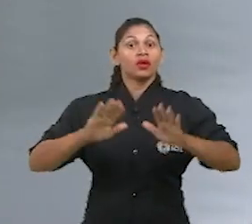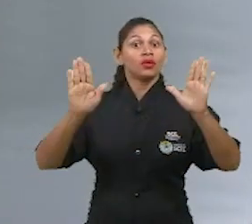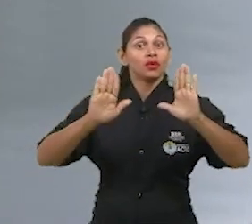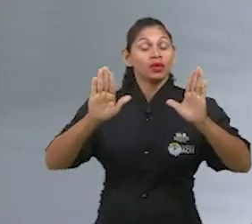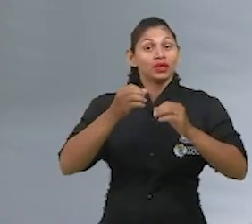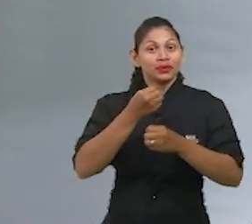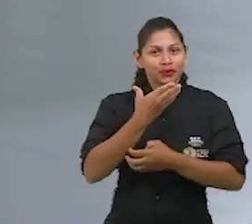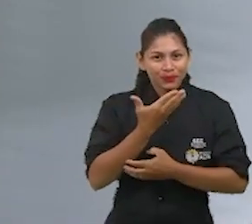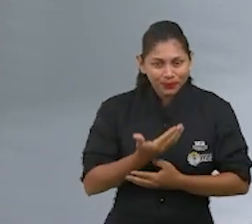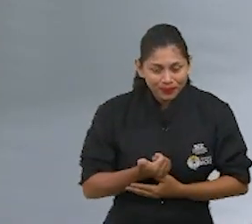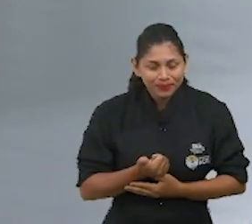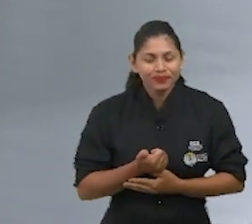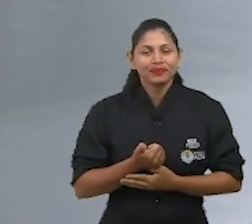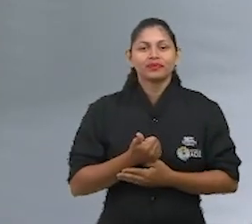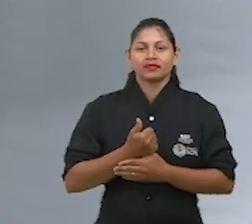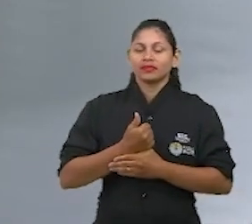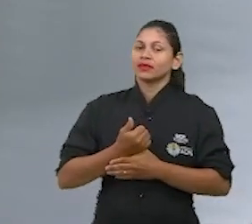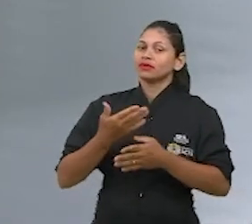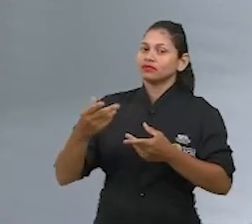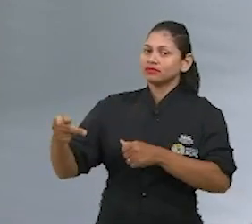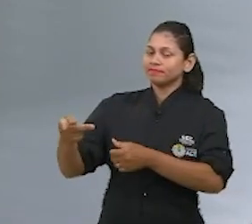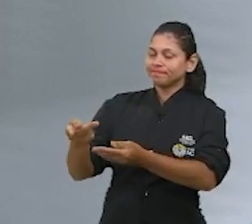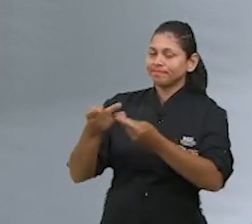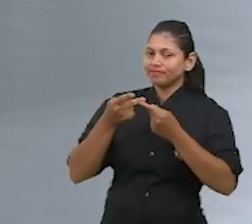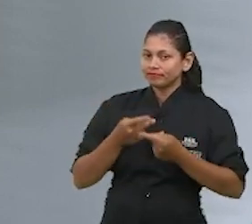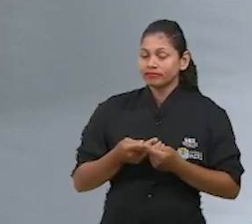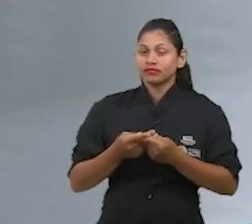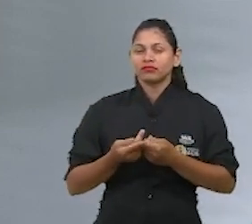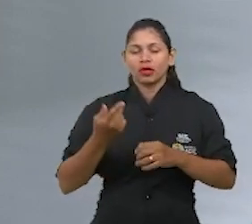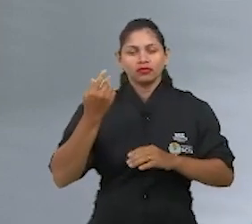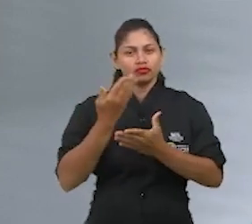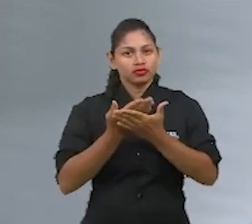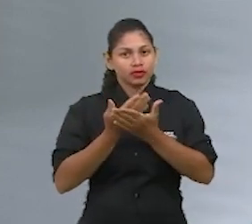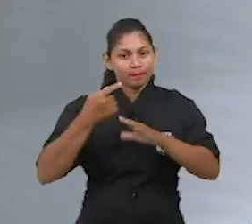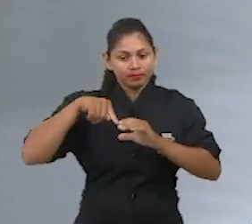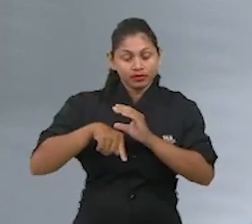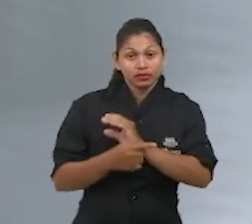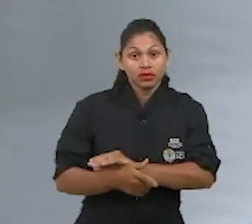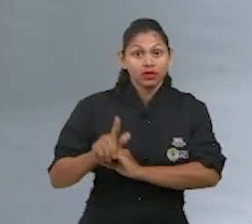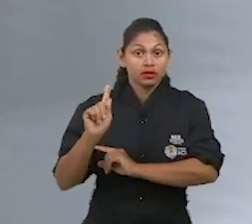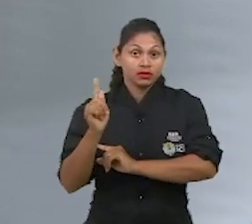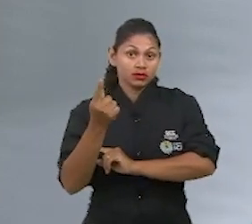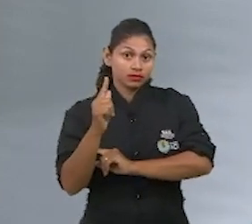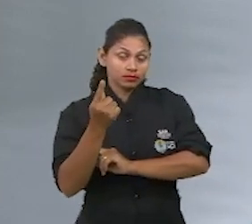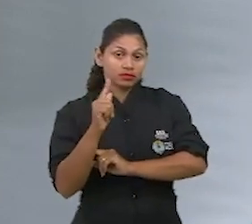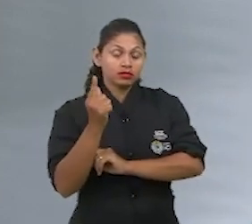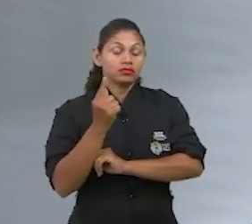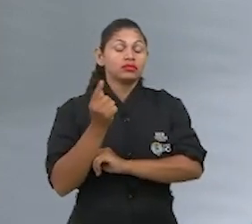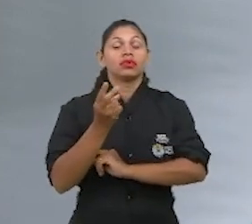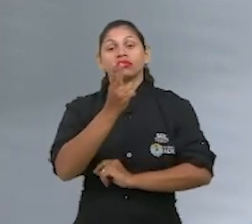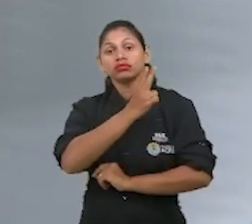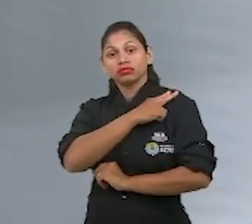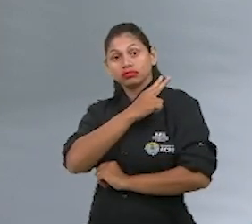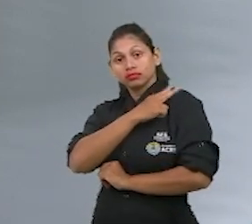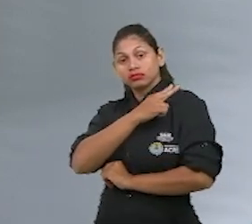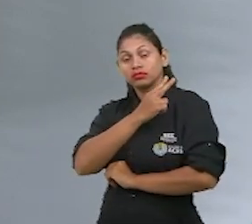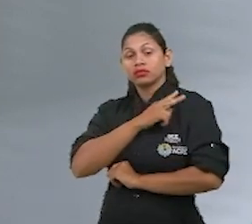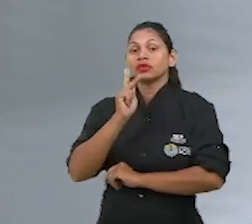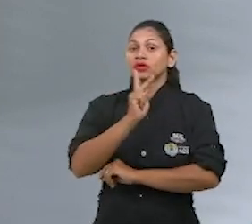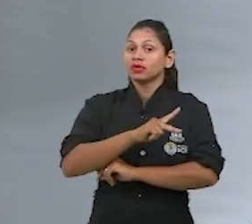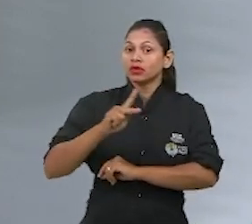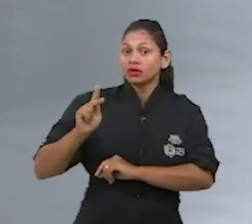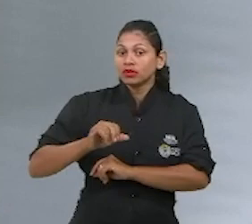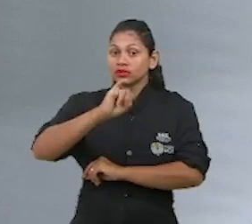Olá, tudo bem? Sejam todos bem-vindos à nossa rota de aprofundamento de Geografia da segunda série. Eu sou a professora